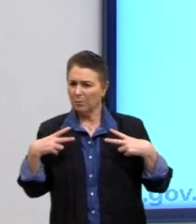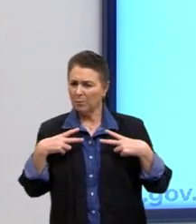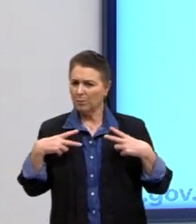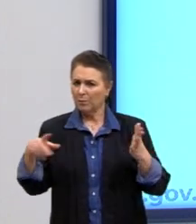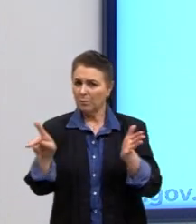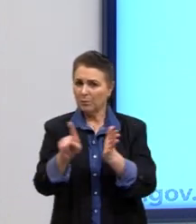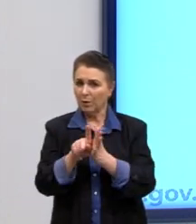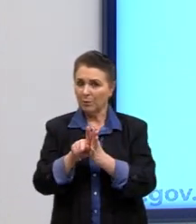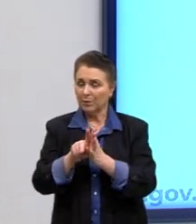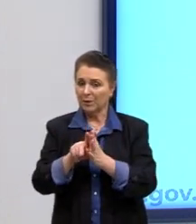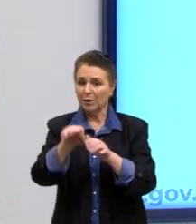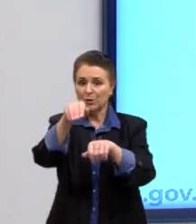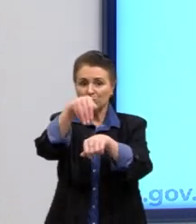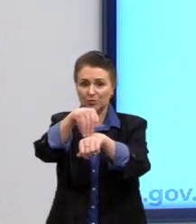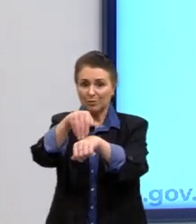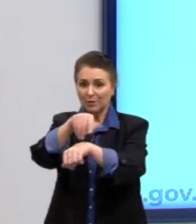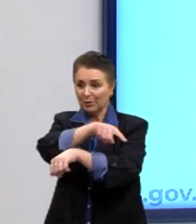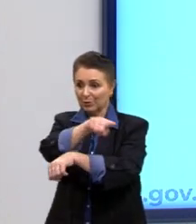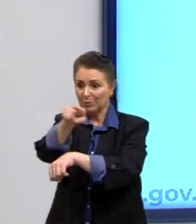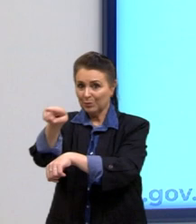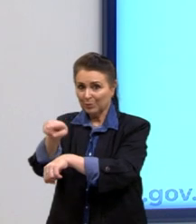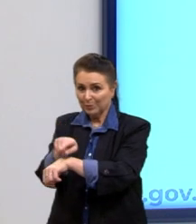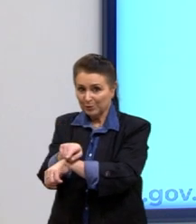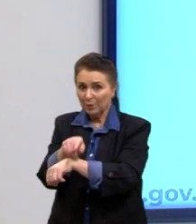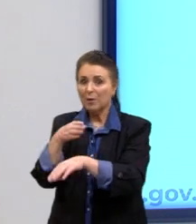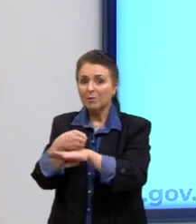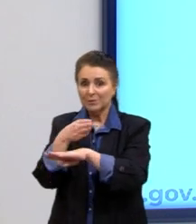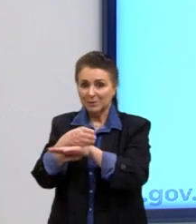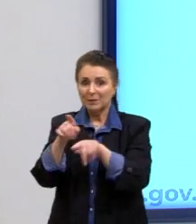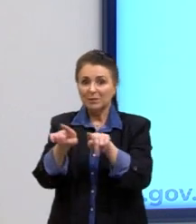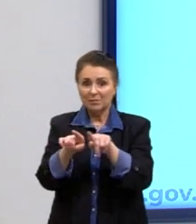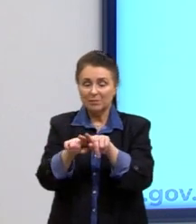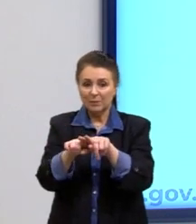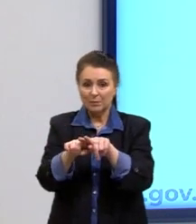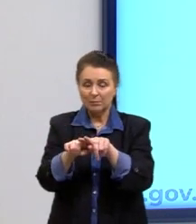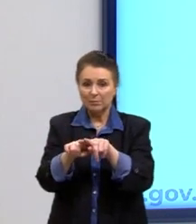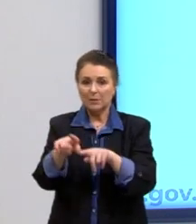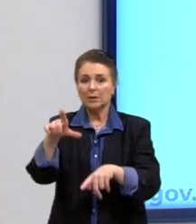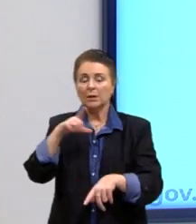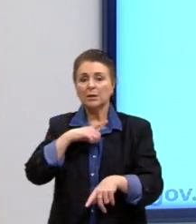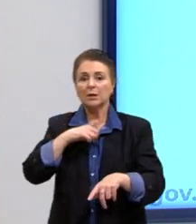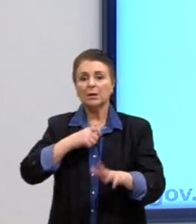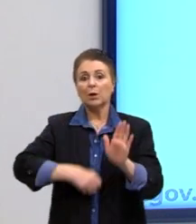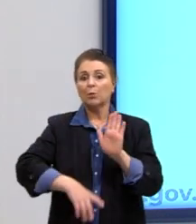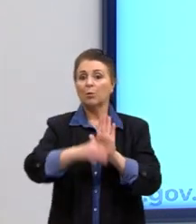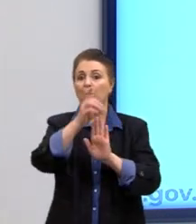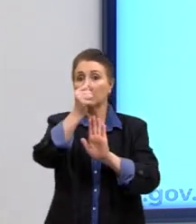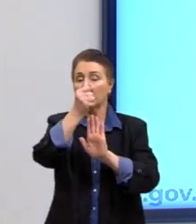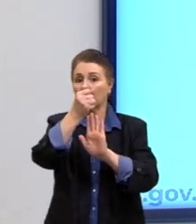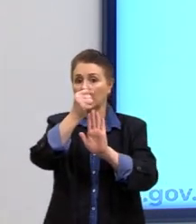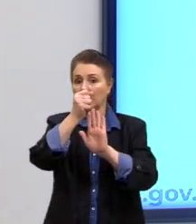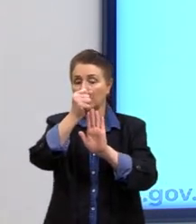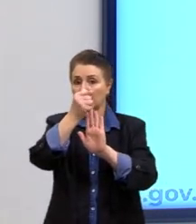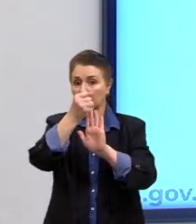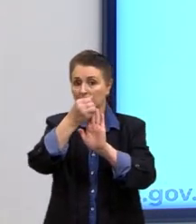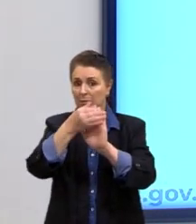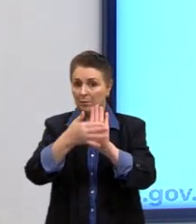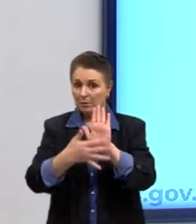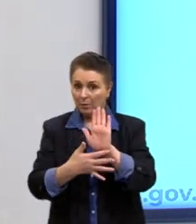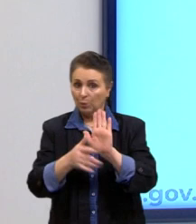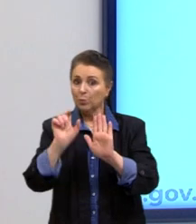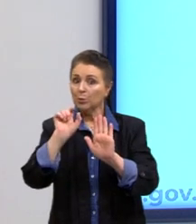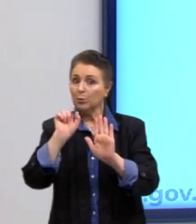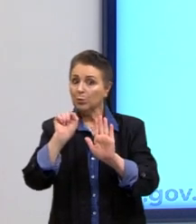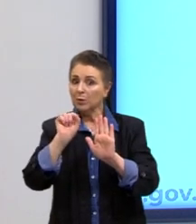participação do espectador. Aqui a gente tem uma definição sobre o que